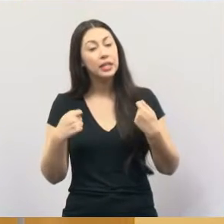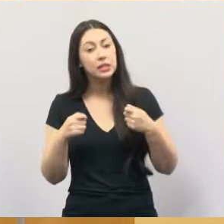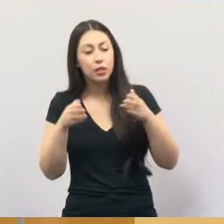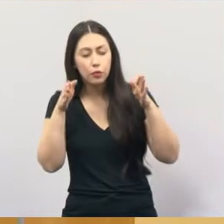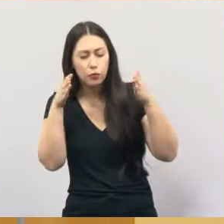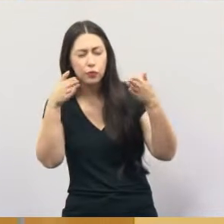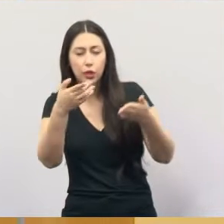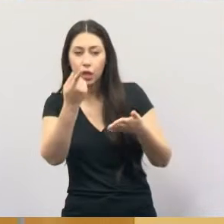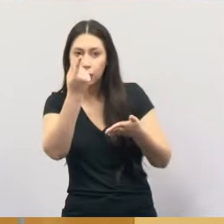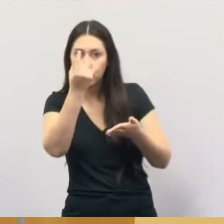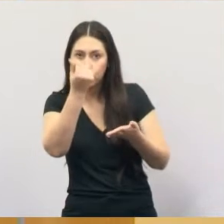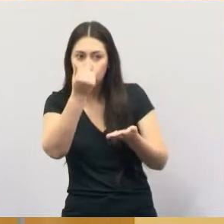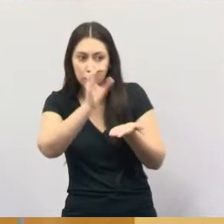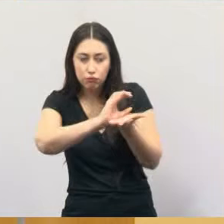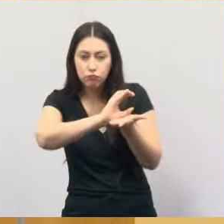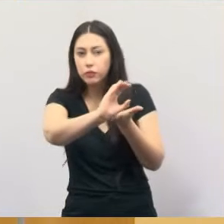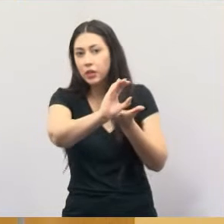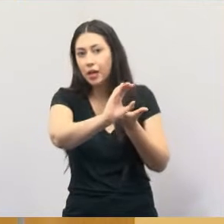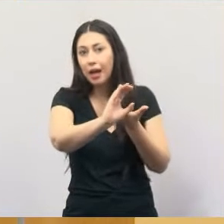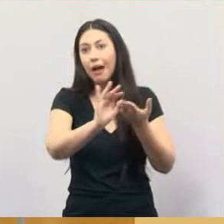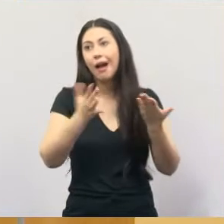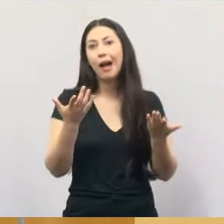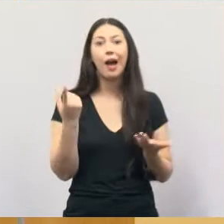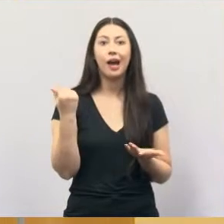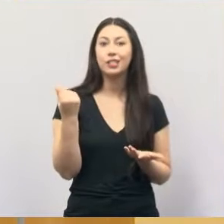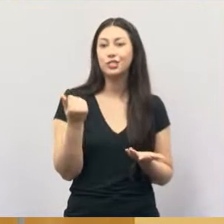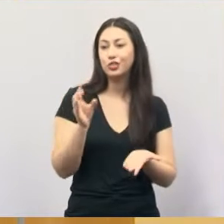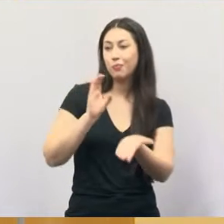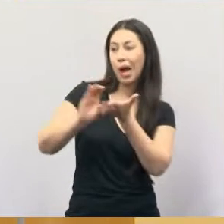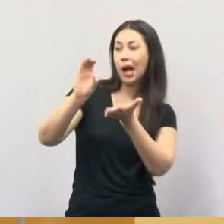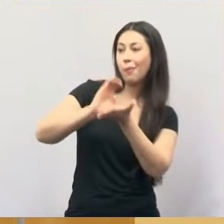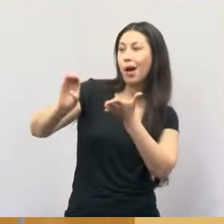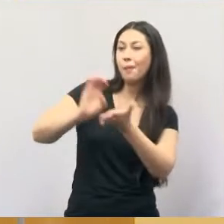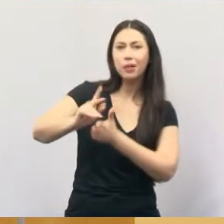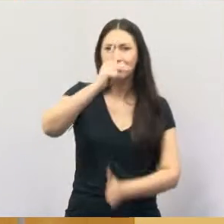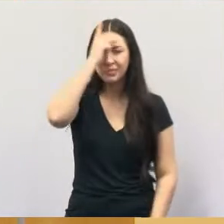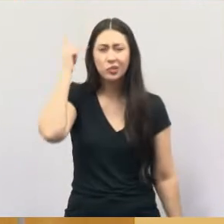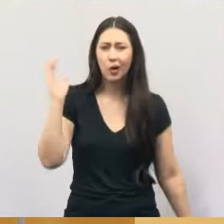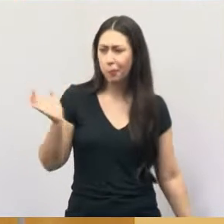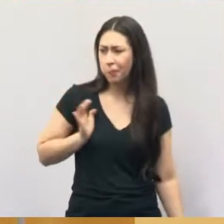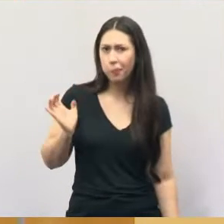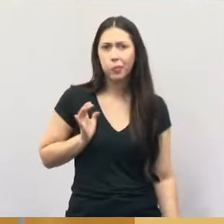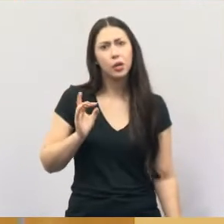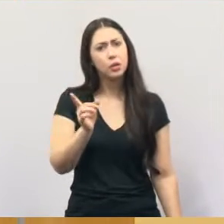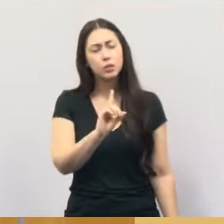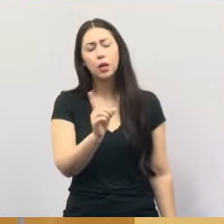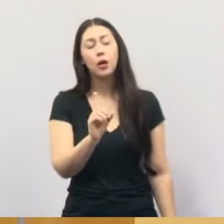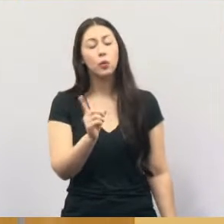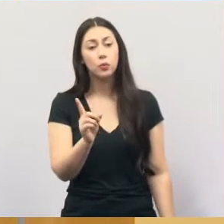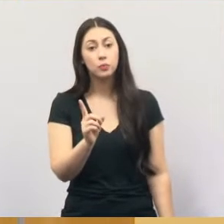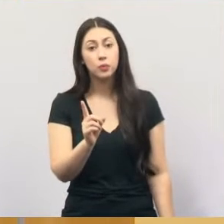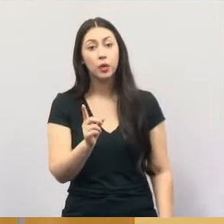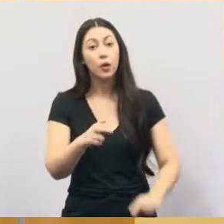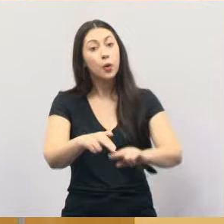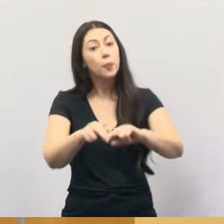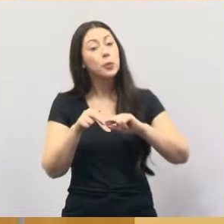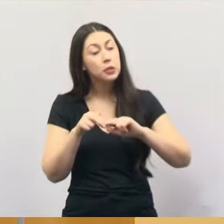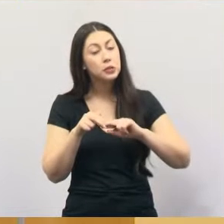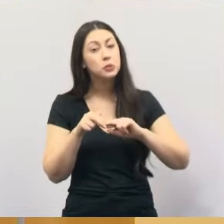dinheiro público tem que chegar, não para encher os bolsos aí de artistas famosos. Então fica